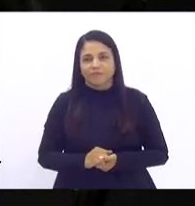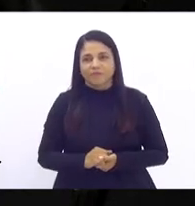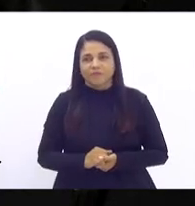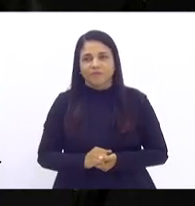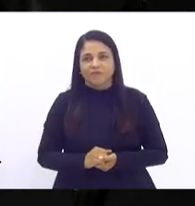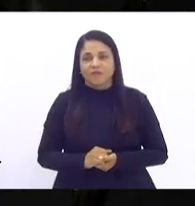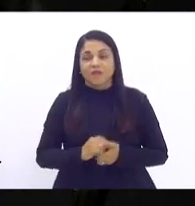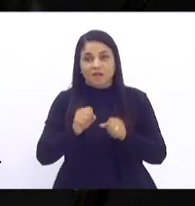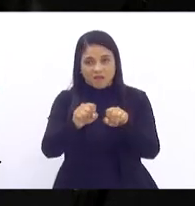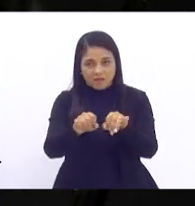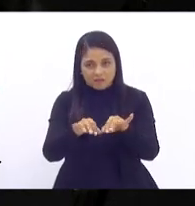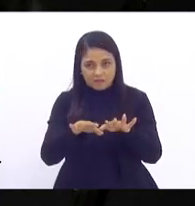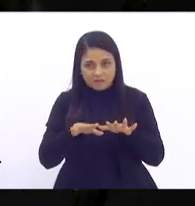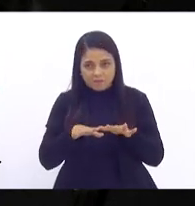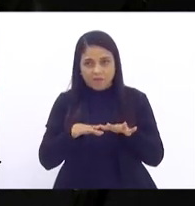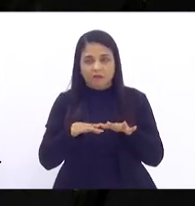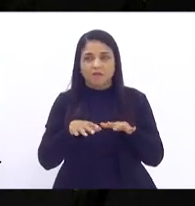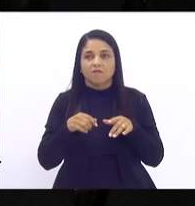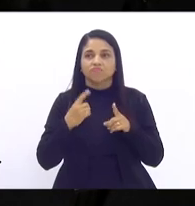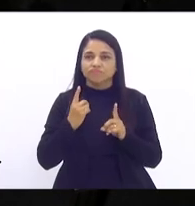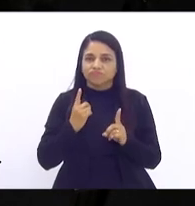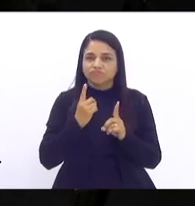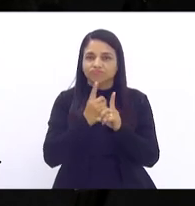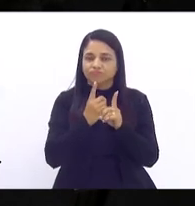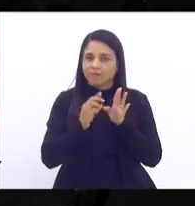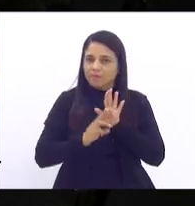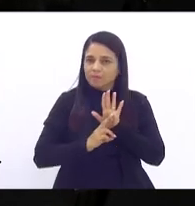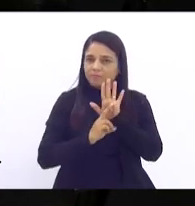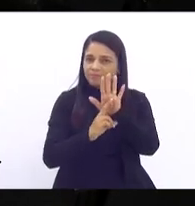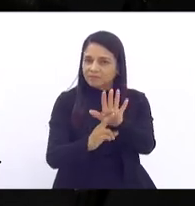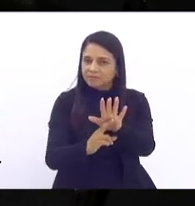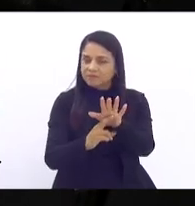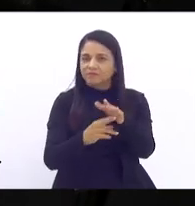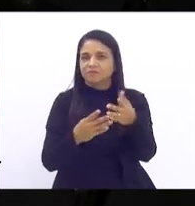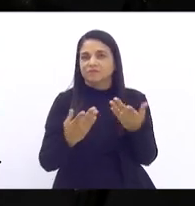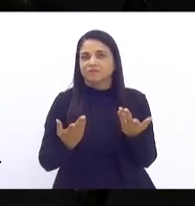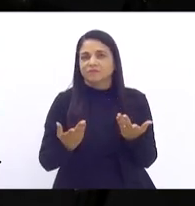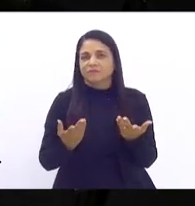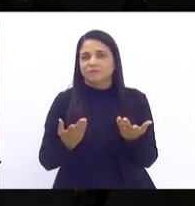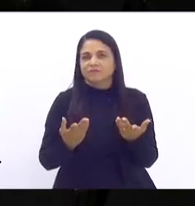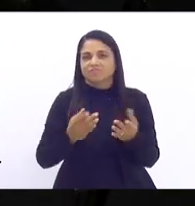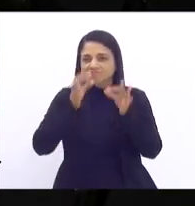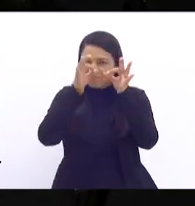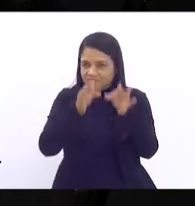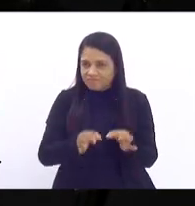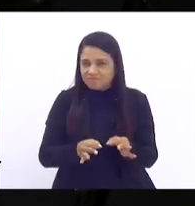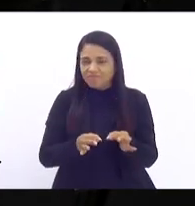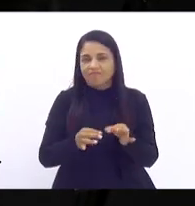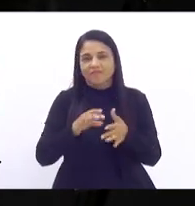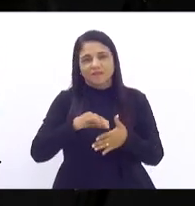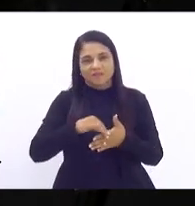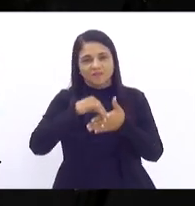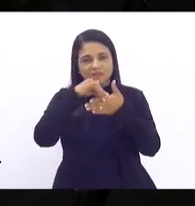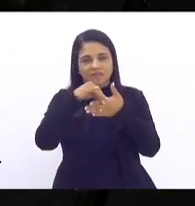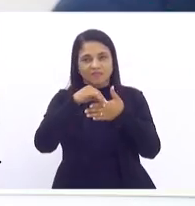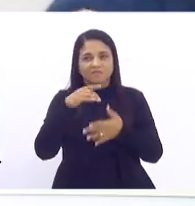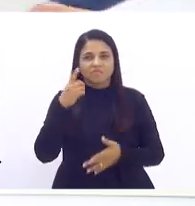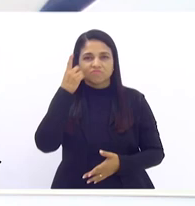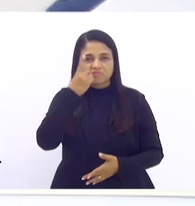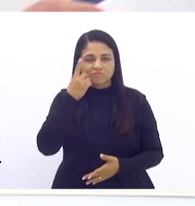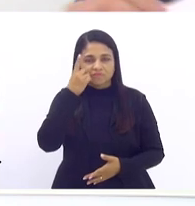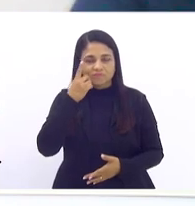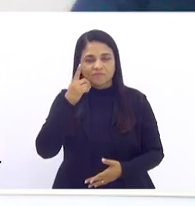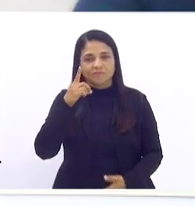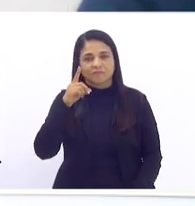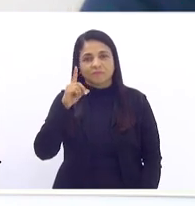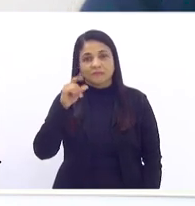de poder sediar esse encontro enfim e tem certeza que pela liderança do deputado Danilo fortes